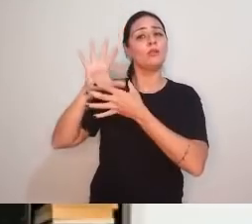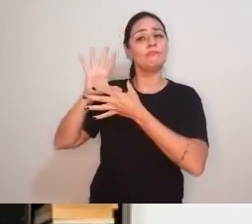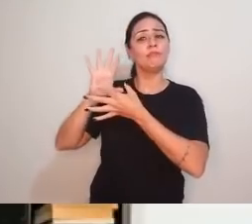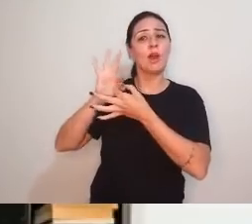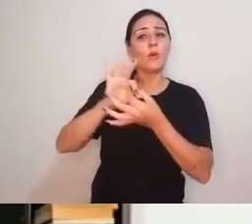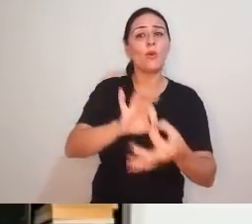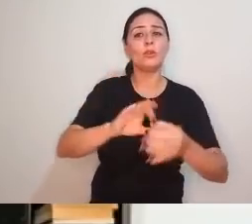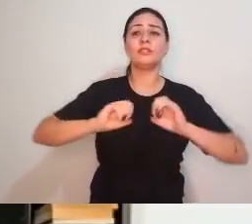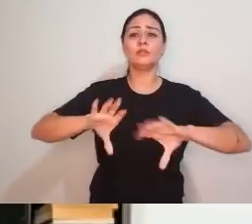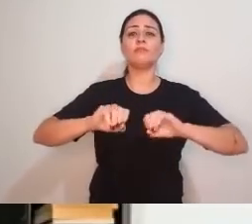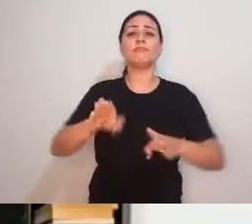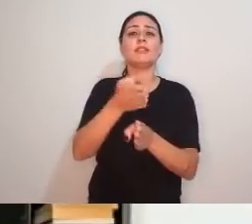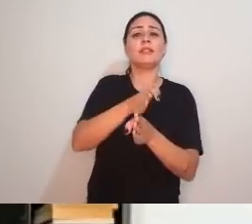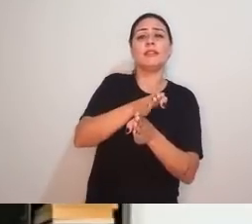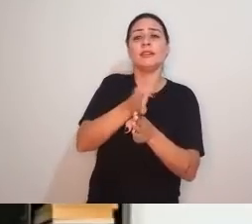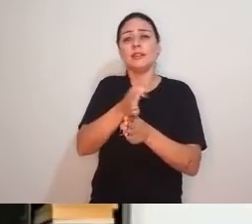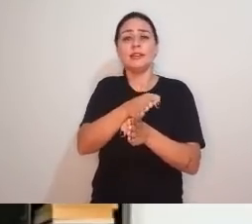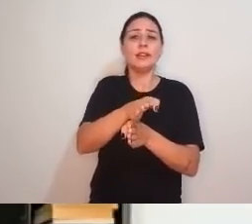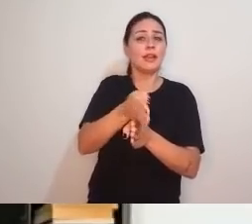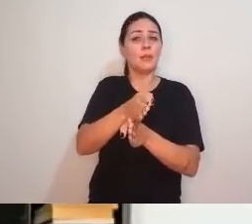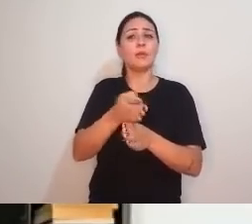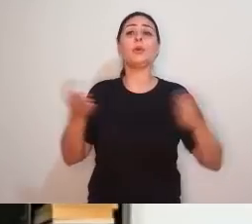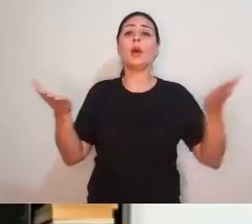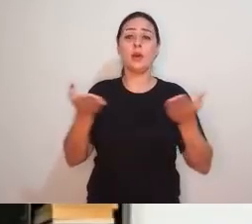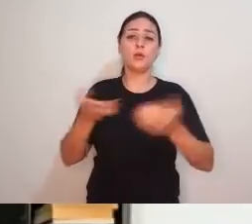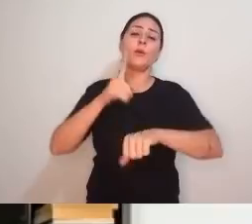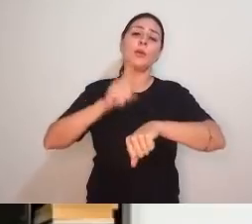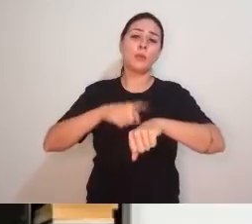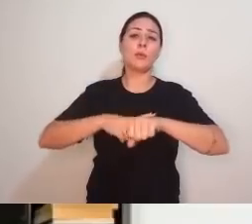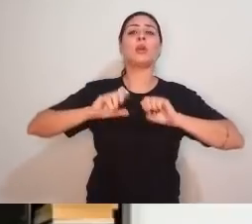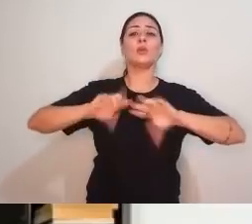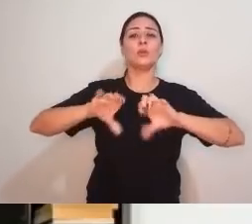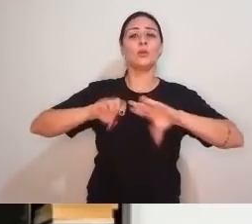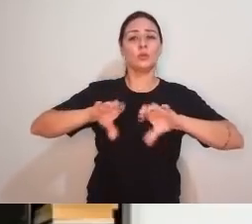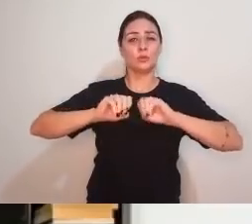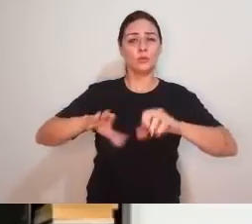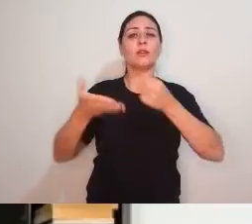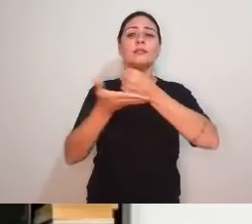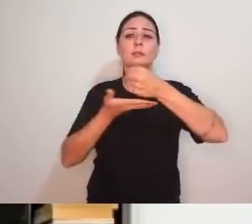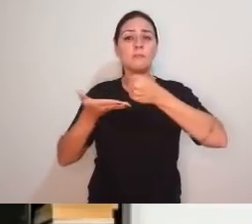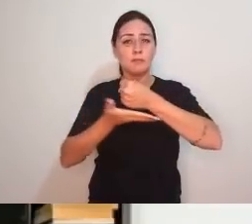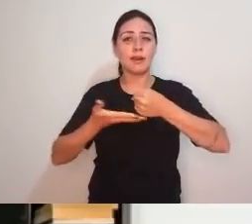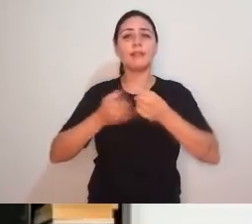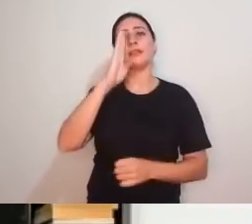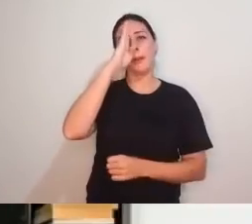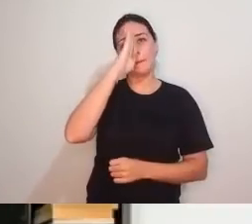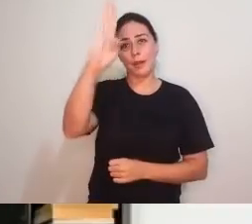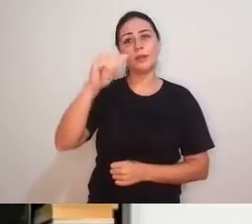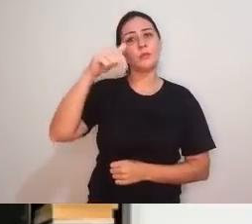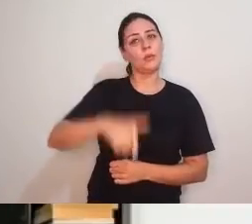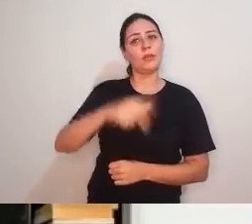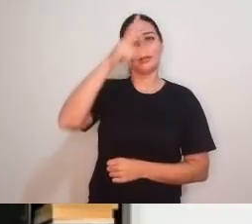que é a palavra que hoje permeia toda a educação básica, principalmente no nosso município, haja vista que nós temos